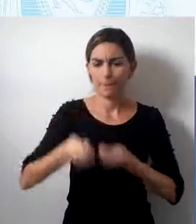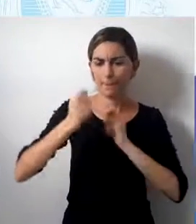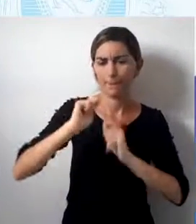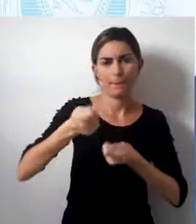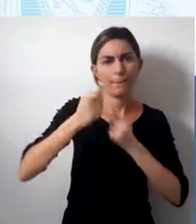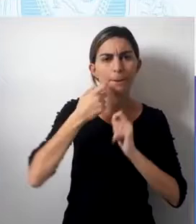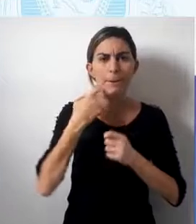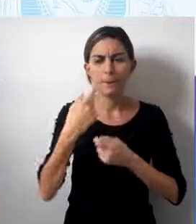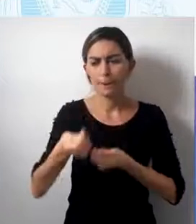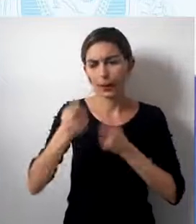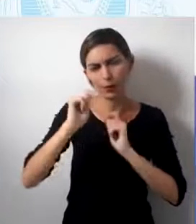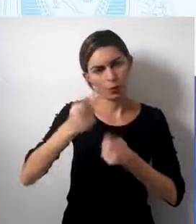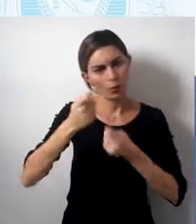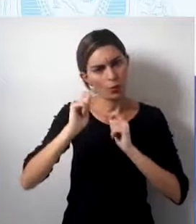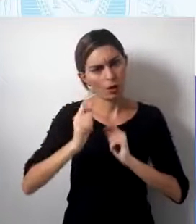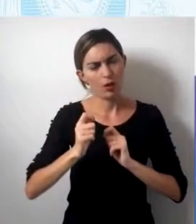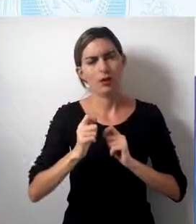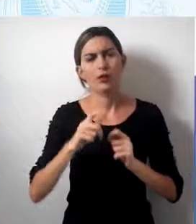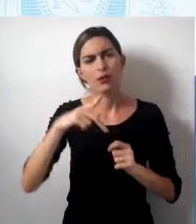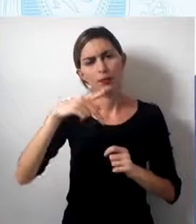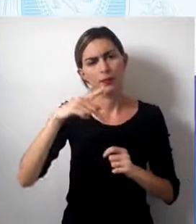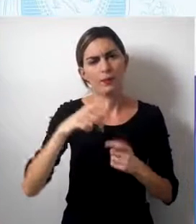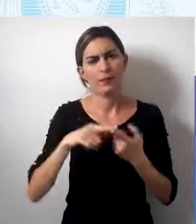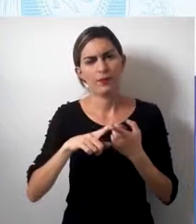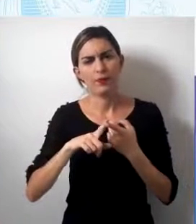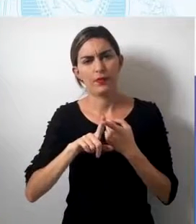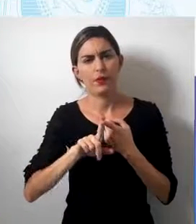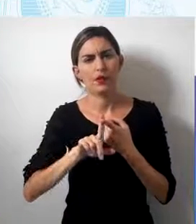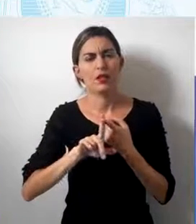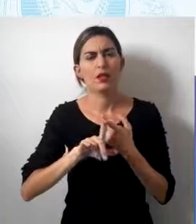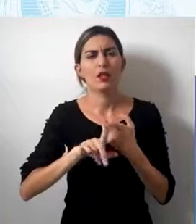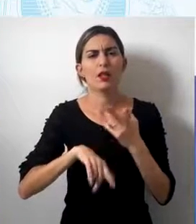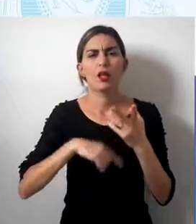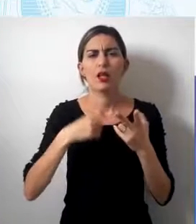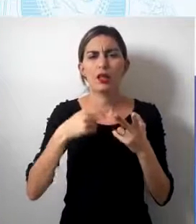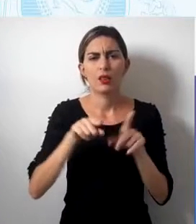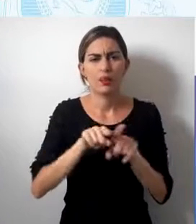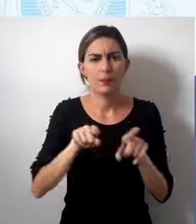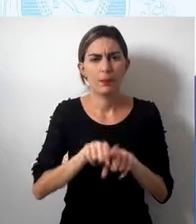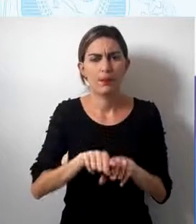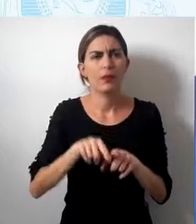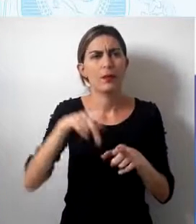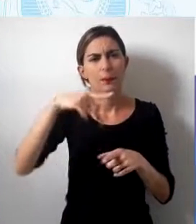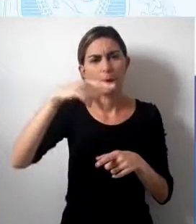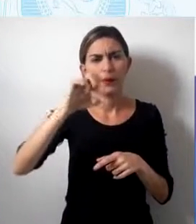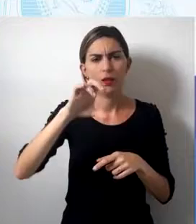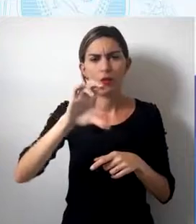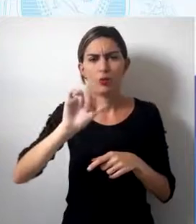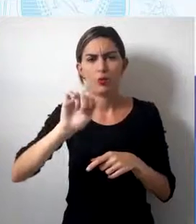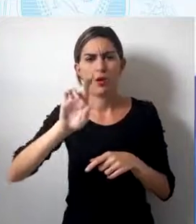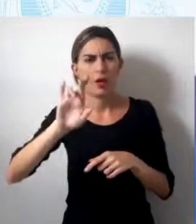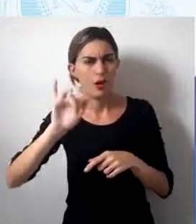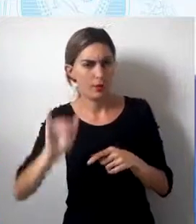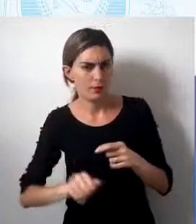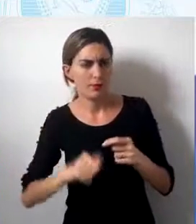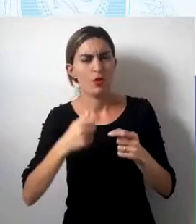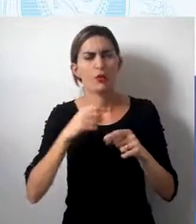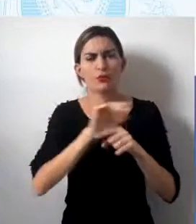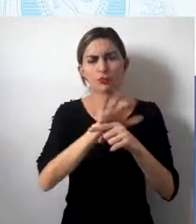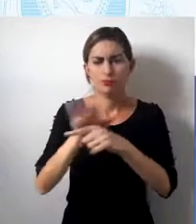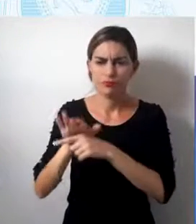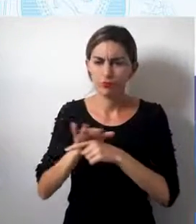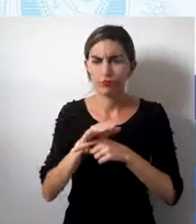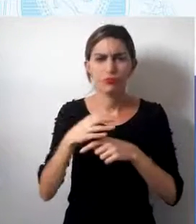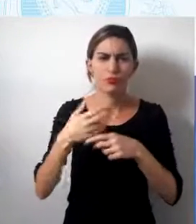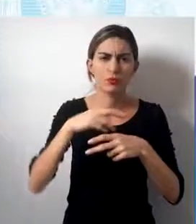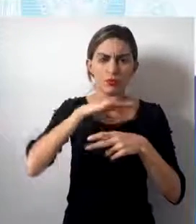pecuária, então, foi uma atividade que se desenvolveu no interior do Nordeste brasileiro como subsídio. E